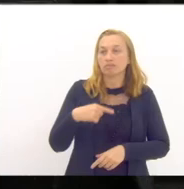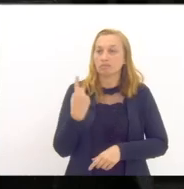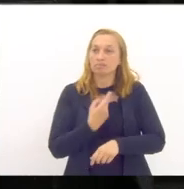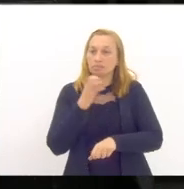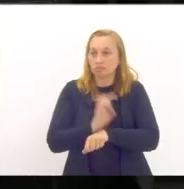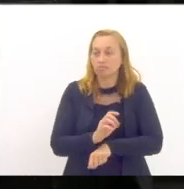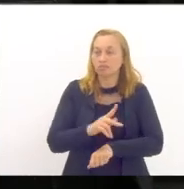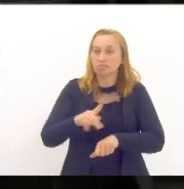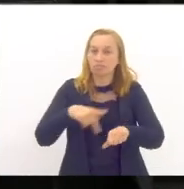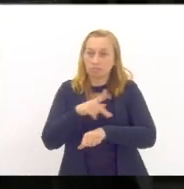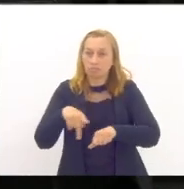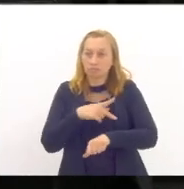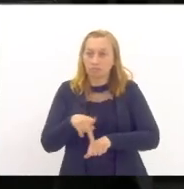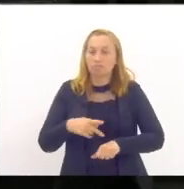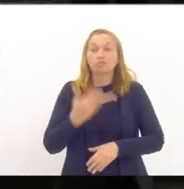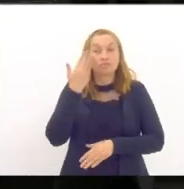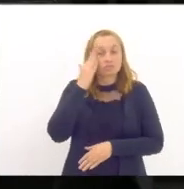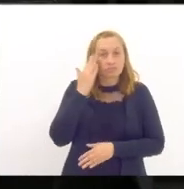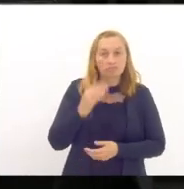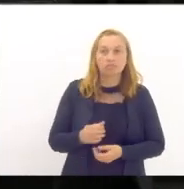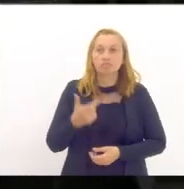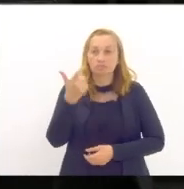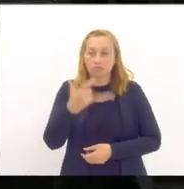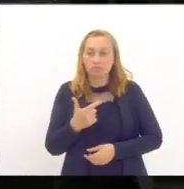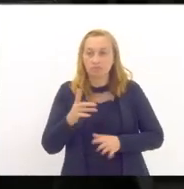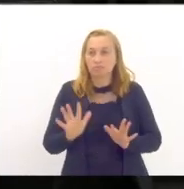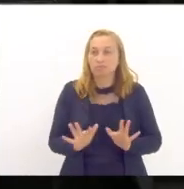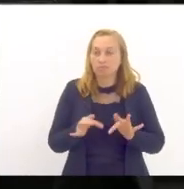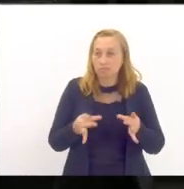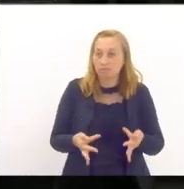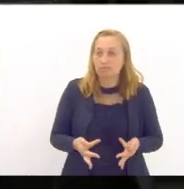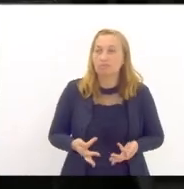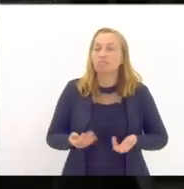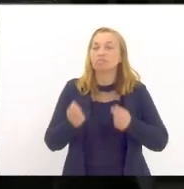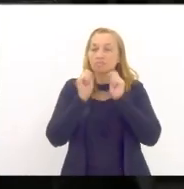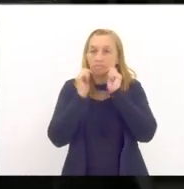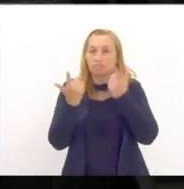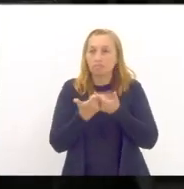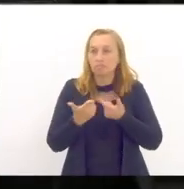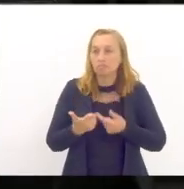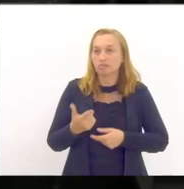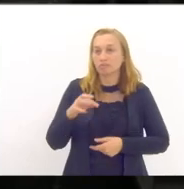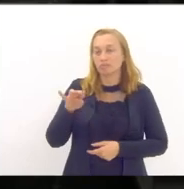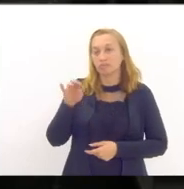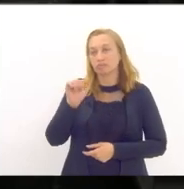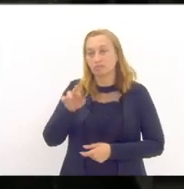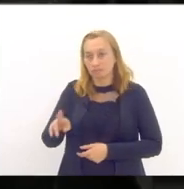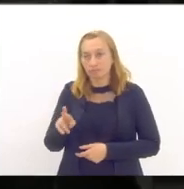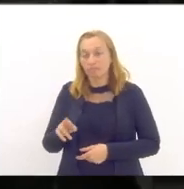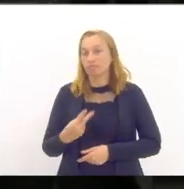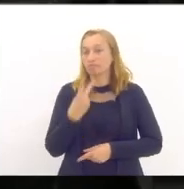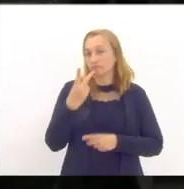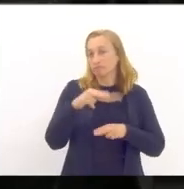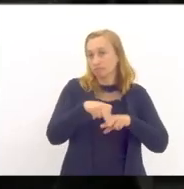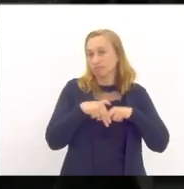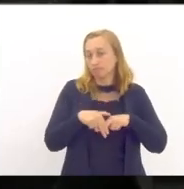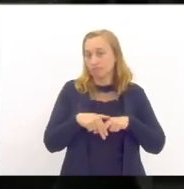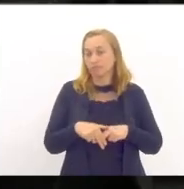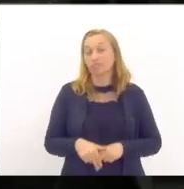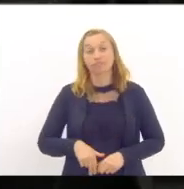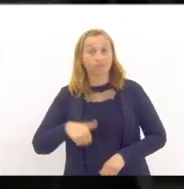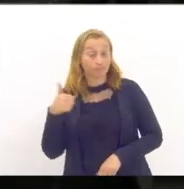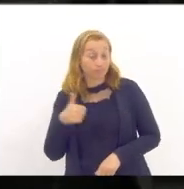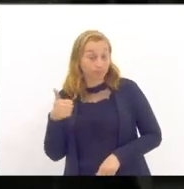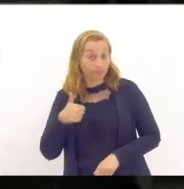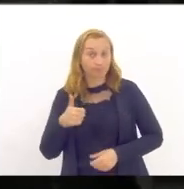nosso país. Eu entendo ser muito simbólico que essa Assembleia me torne um comendador, por dois aspectos. Vou começar